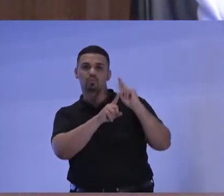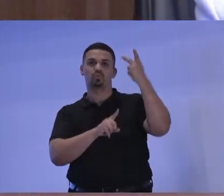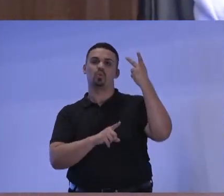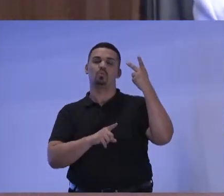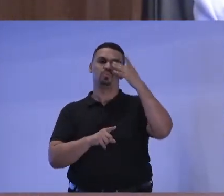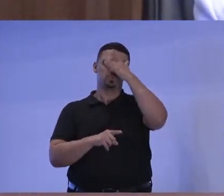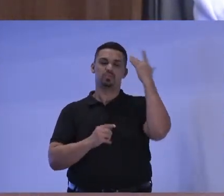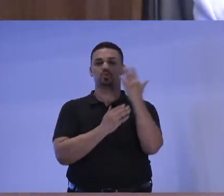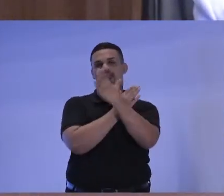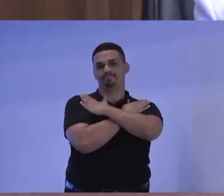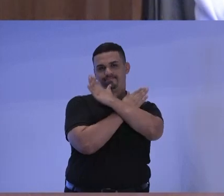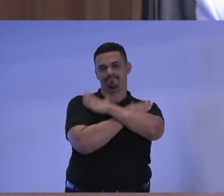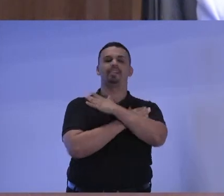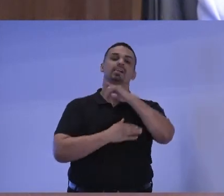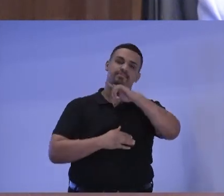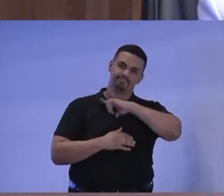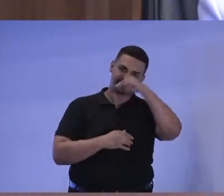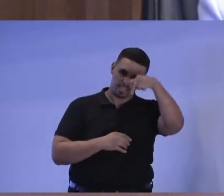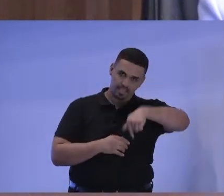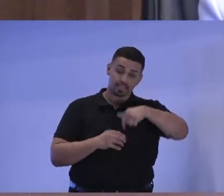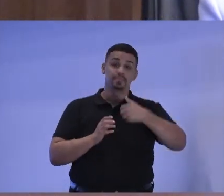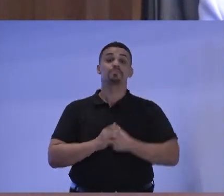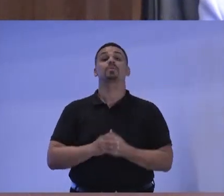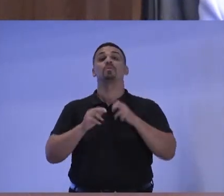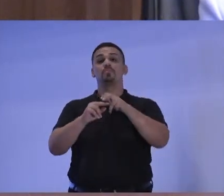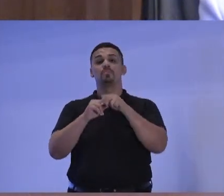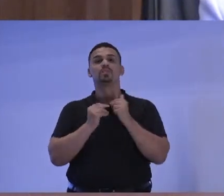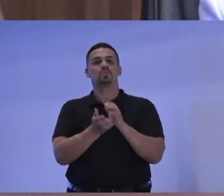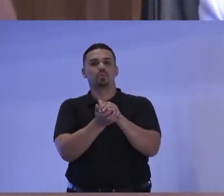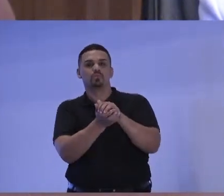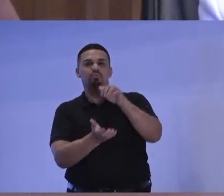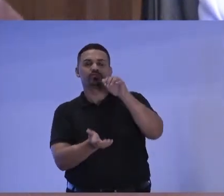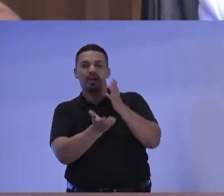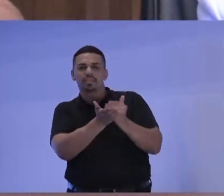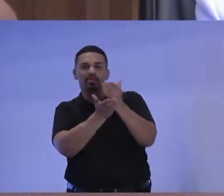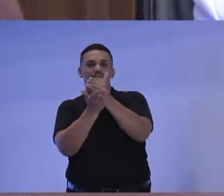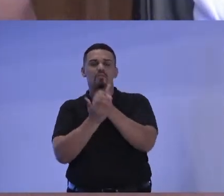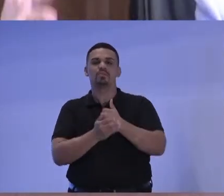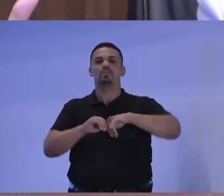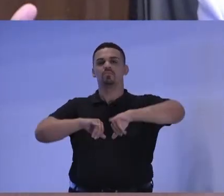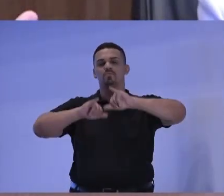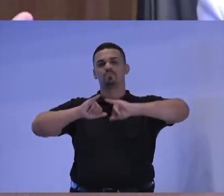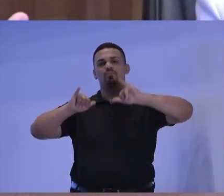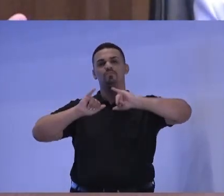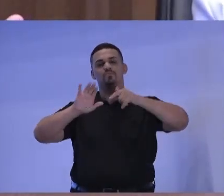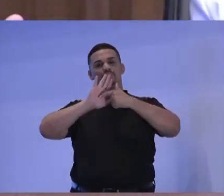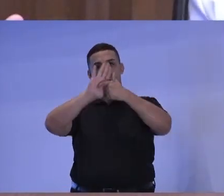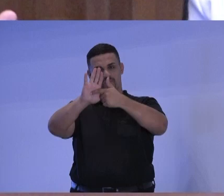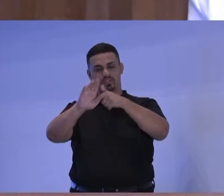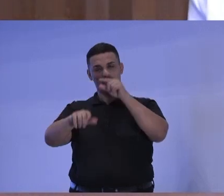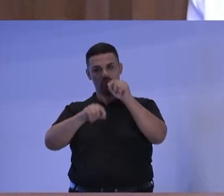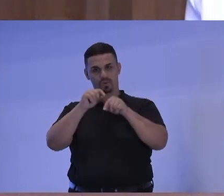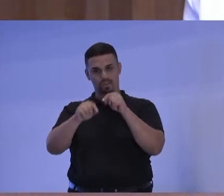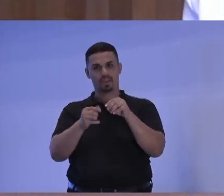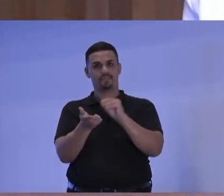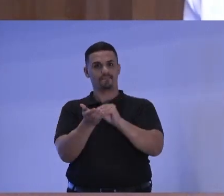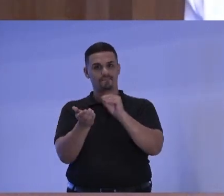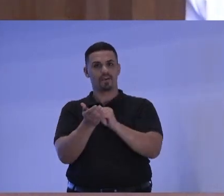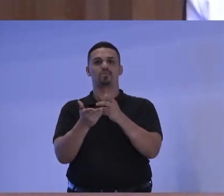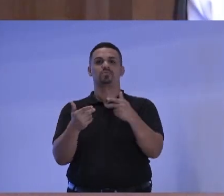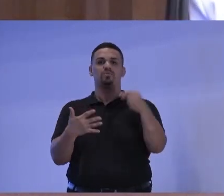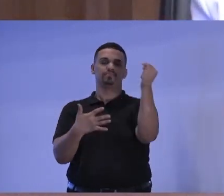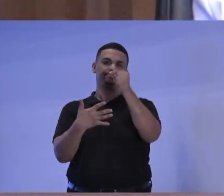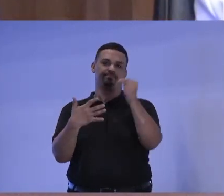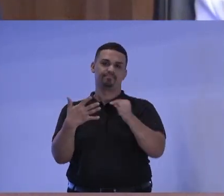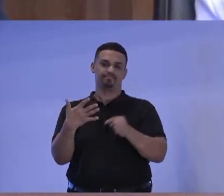a gente percebe que outros dados nos revelam tantas dificuldades que o DF vive, apesar de um orçamento gigantesco. A gente vai receber esse